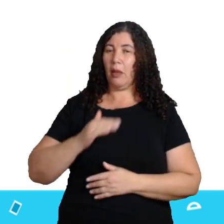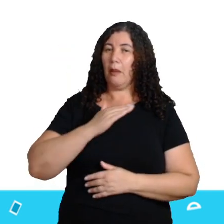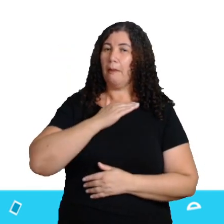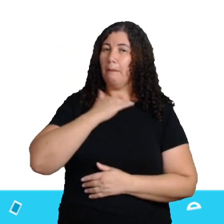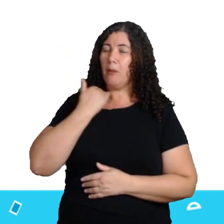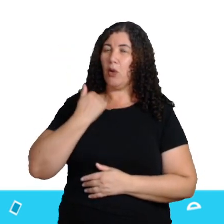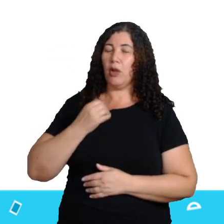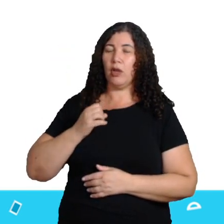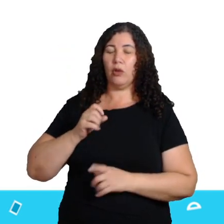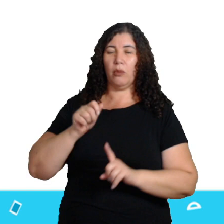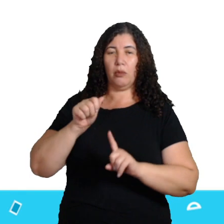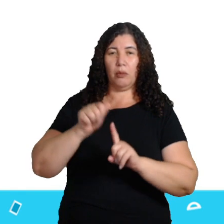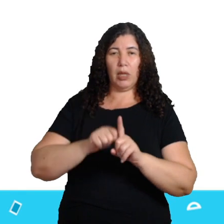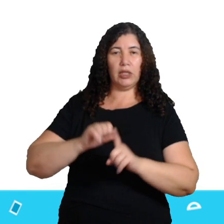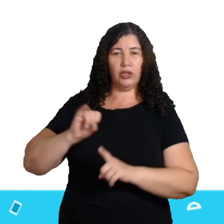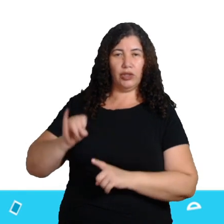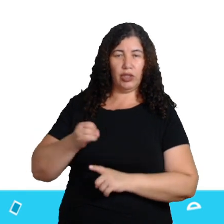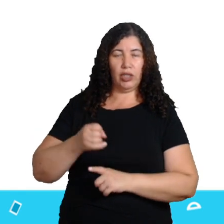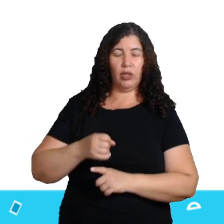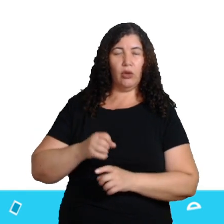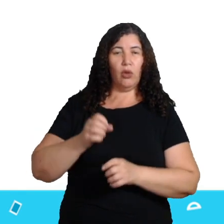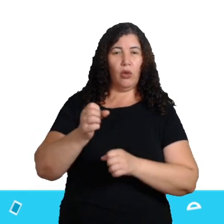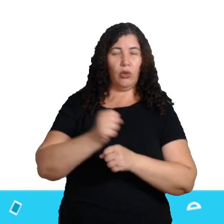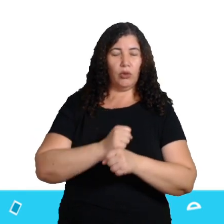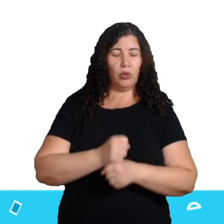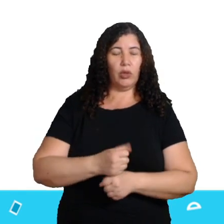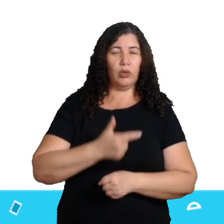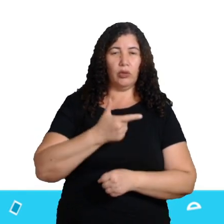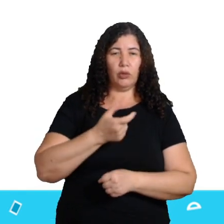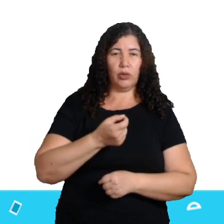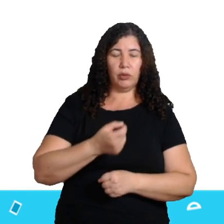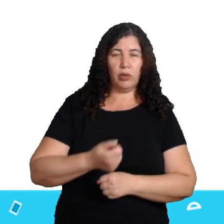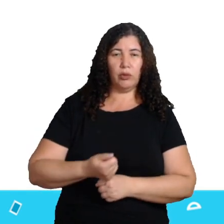em janeiro de 2012, aos